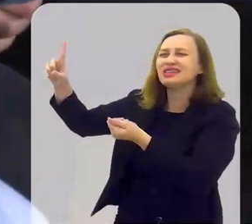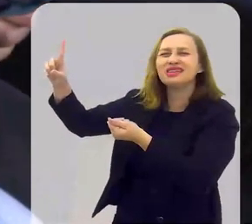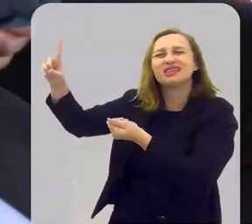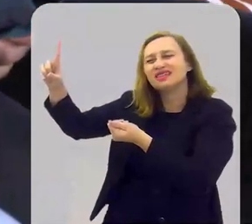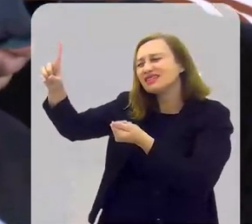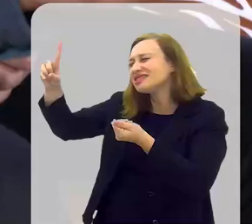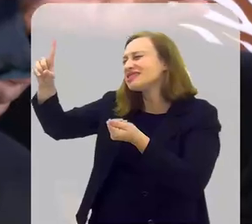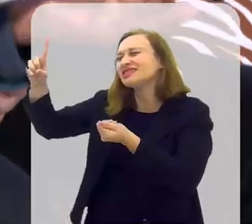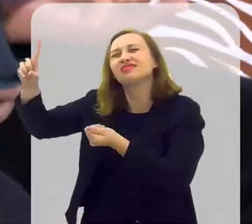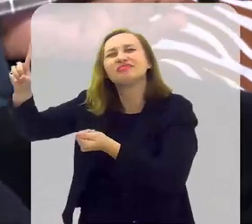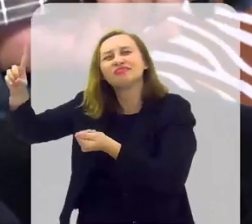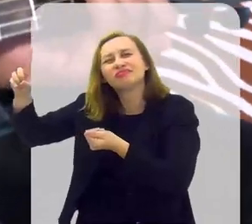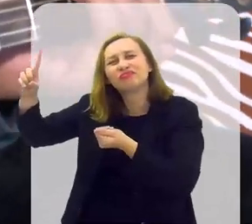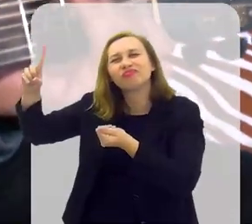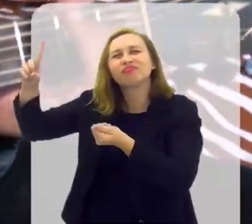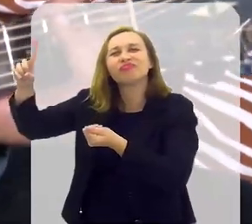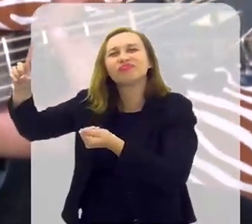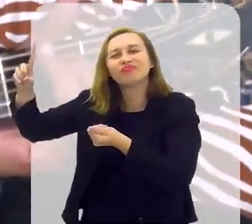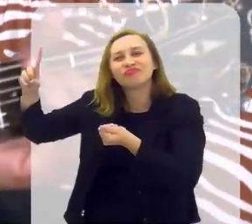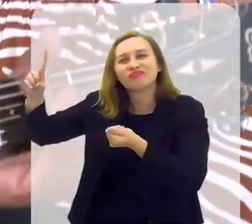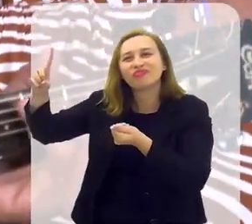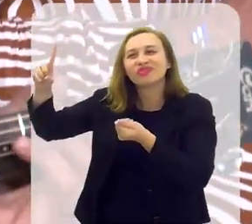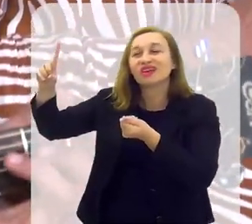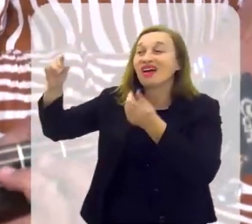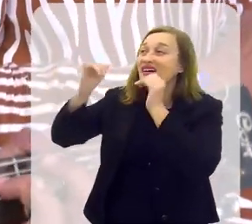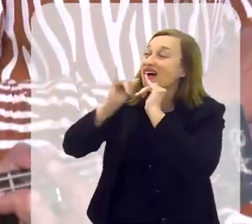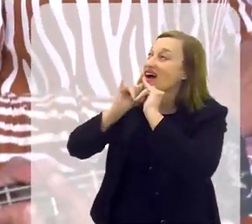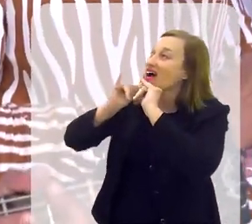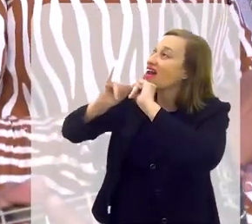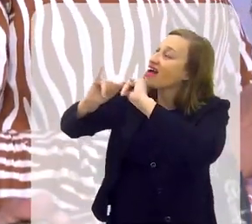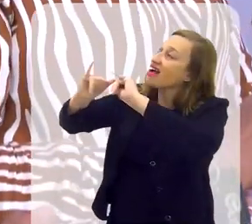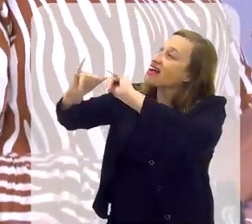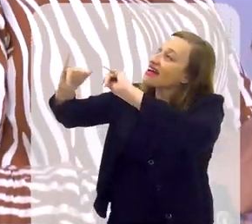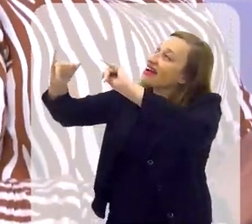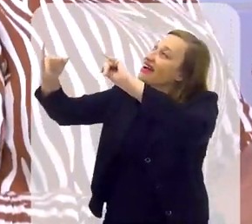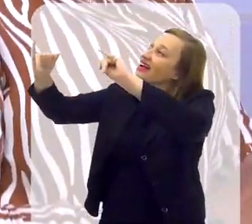teus pés e declarar